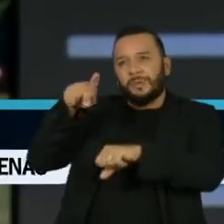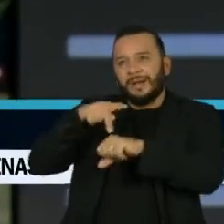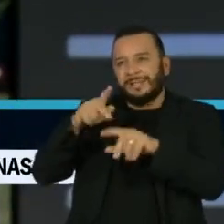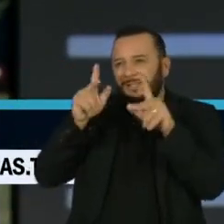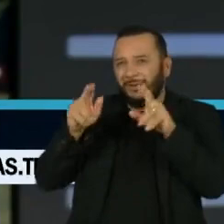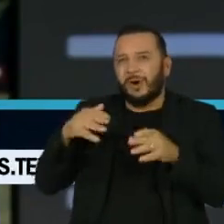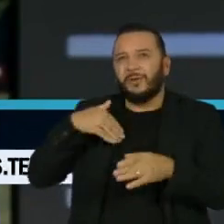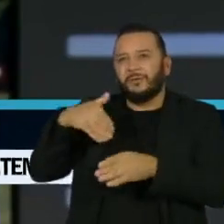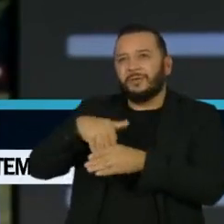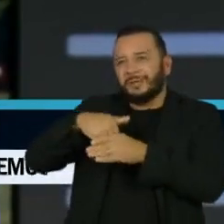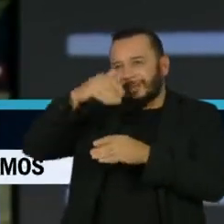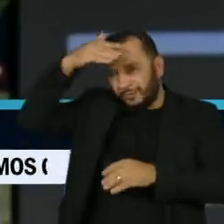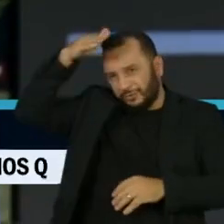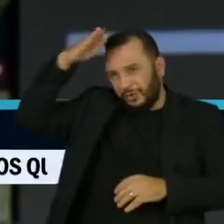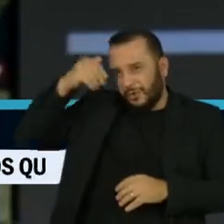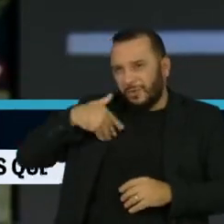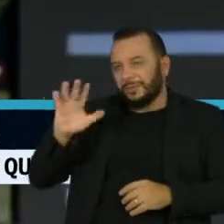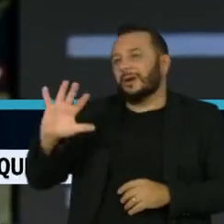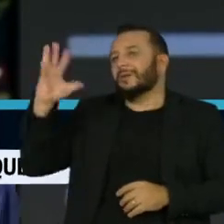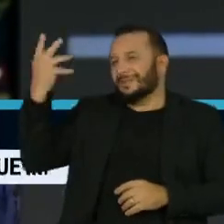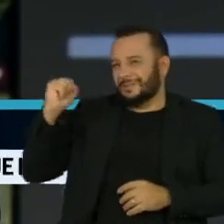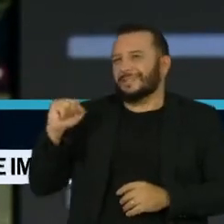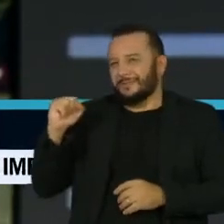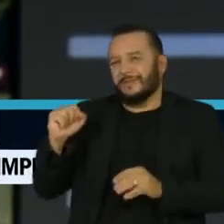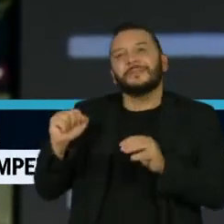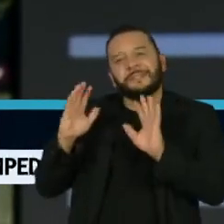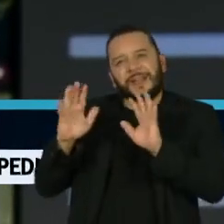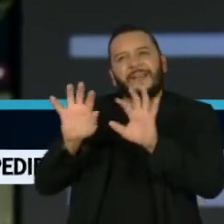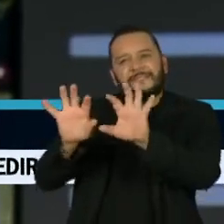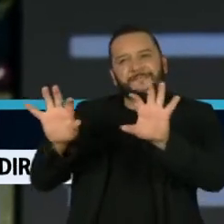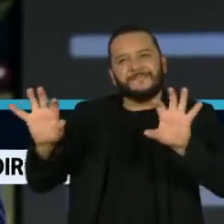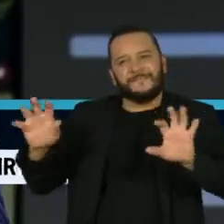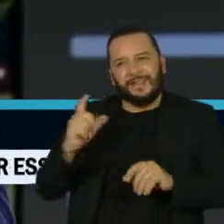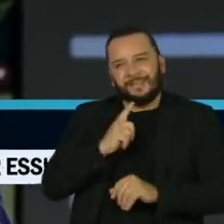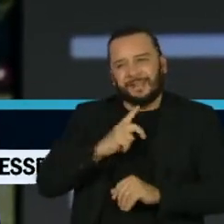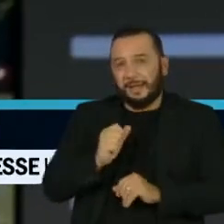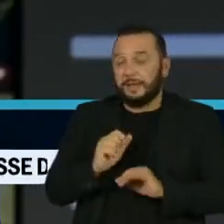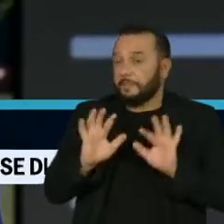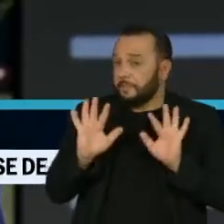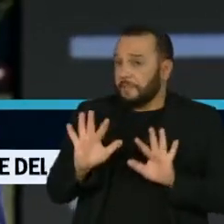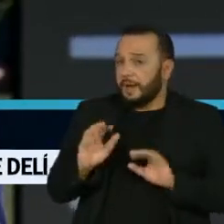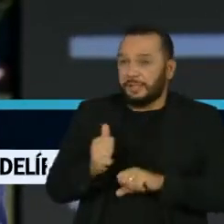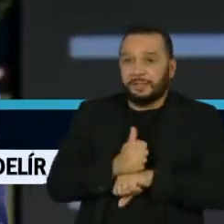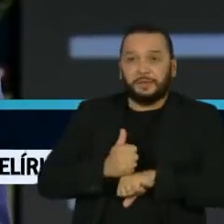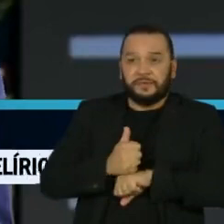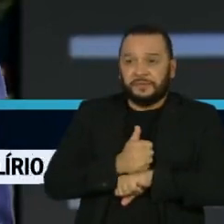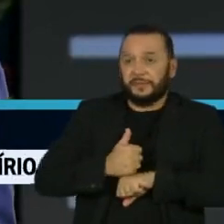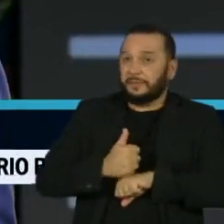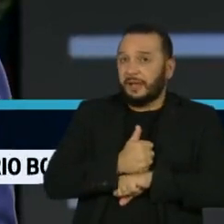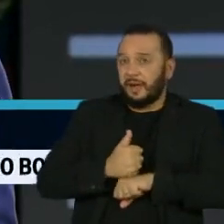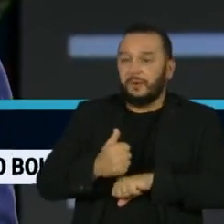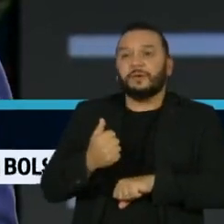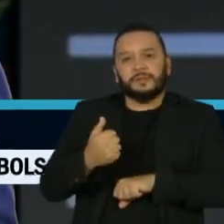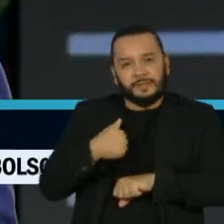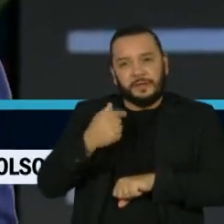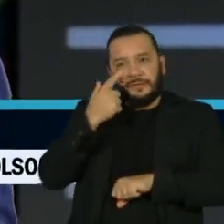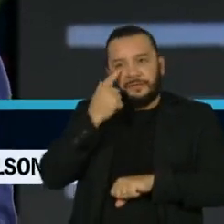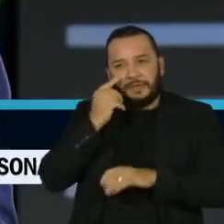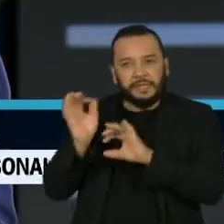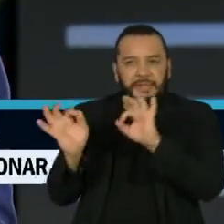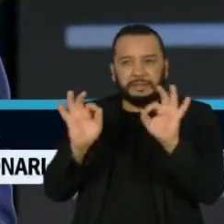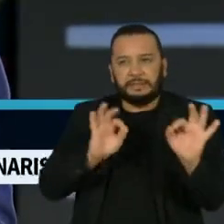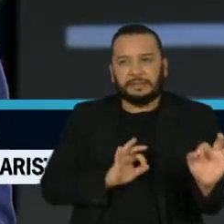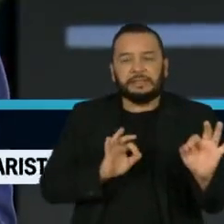Trump, que isso foi uma chave. Agora, muitos especialistas, né, que eu acompanhei agora essa